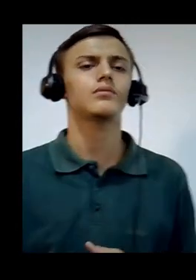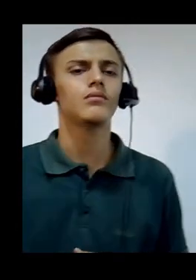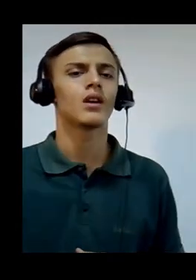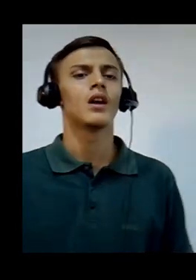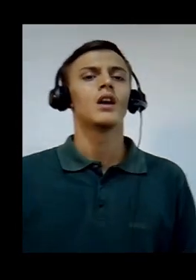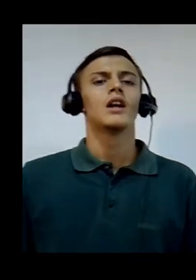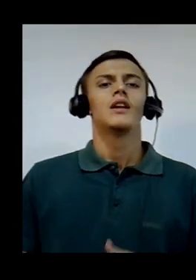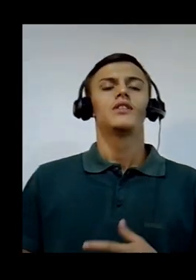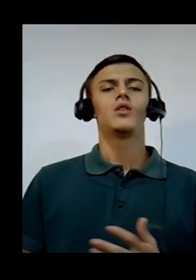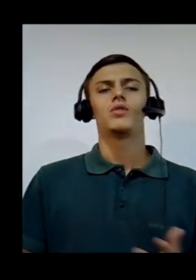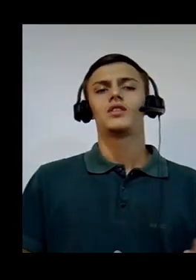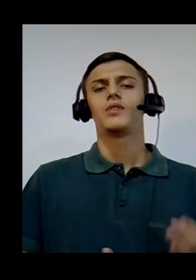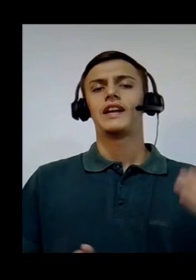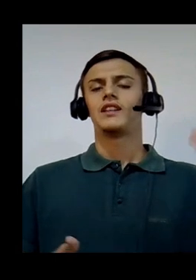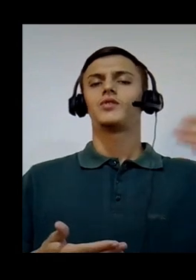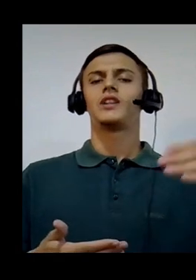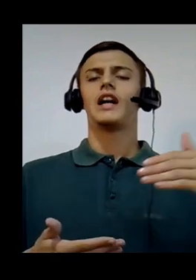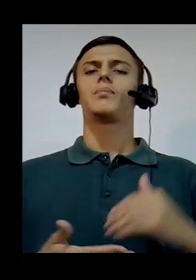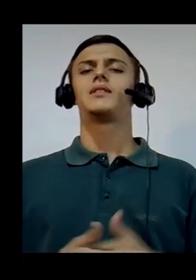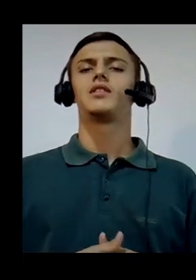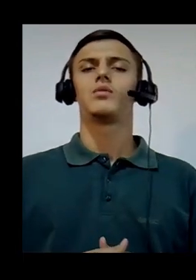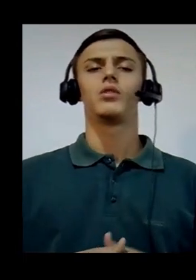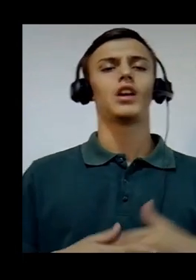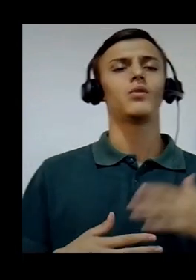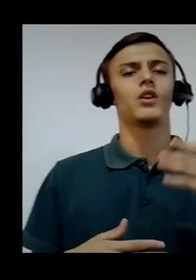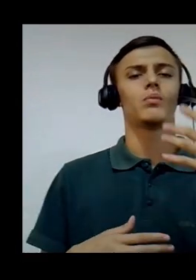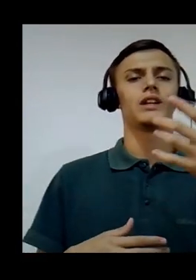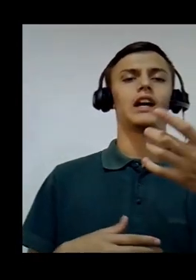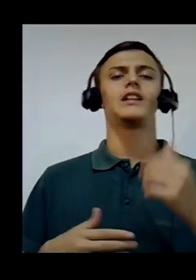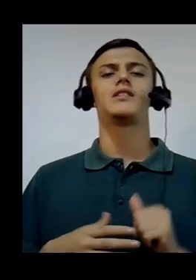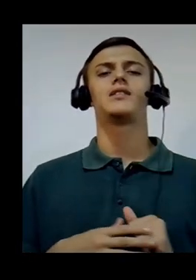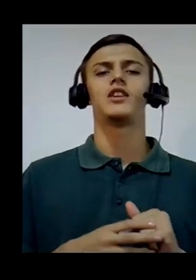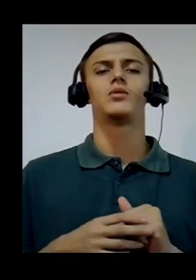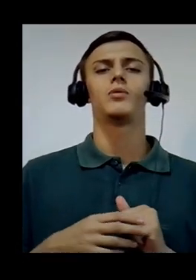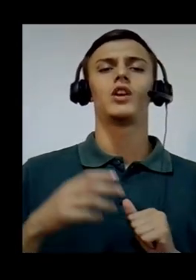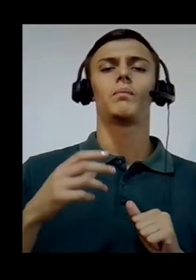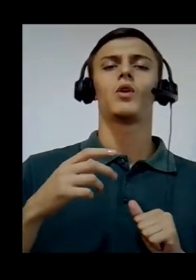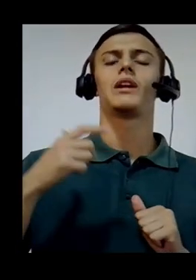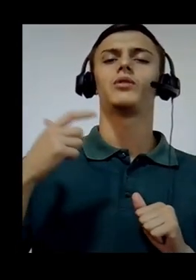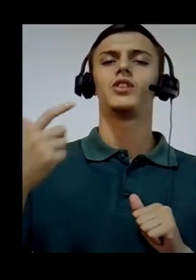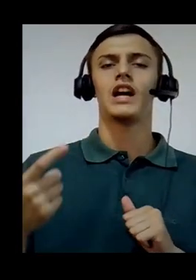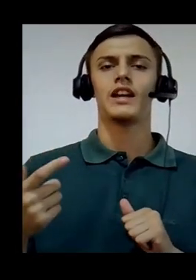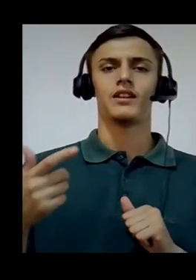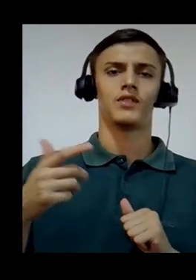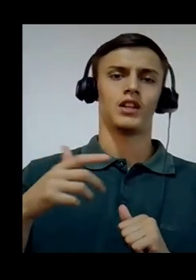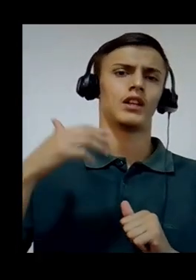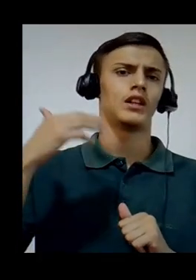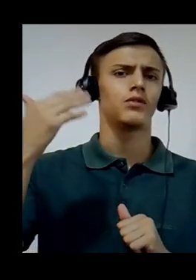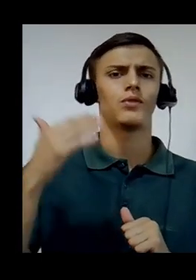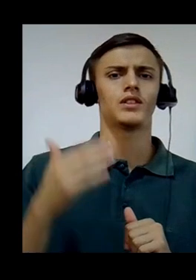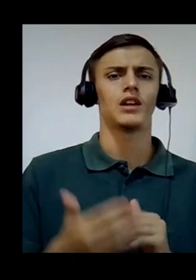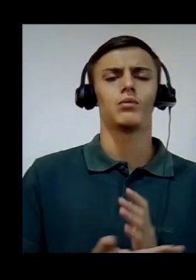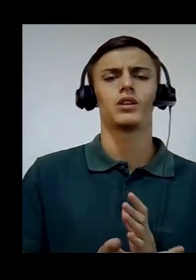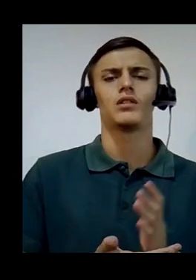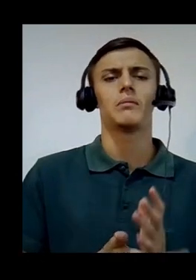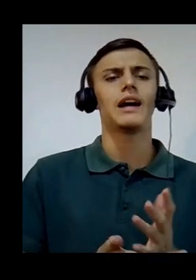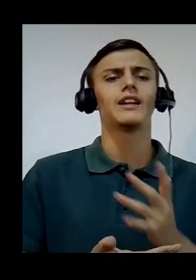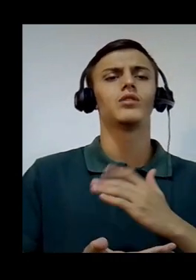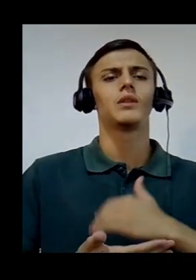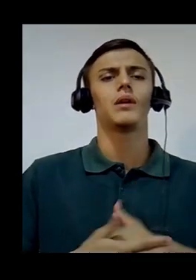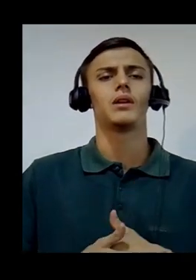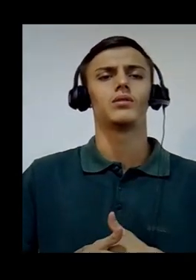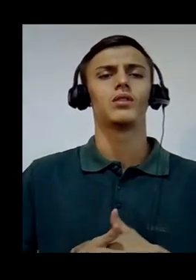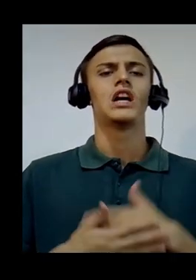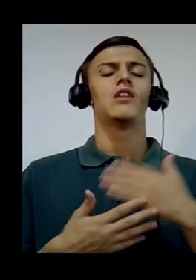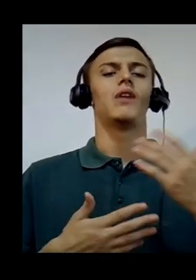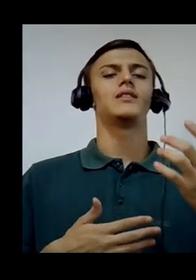né. Então você vai identificar que precisa do bloqueio, vai comunicar a necessidade do bloqueio para o operador de área, né, aquele que vai fazer o bloqueio da